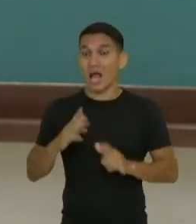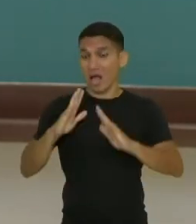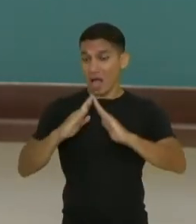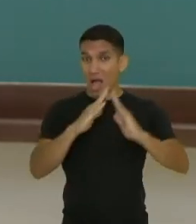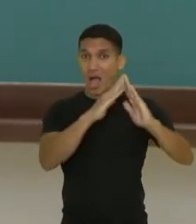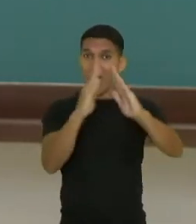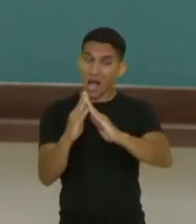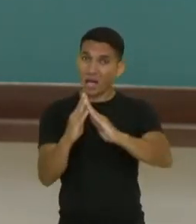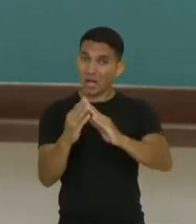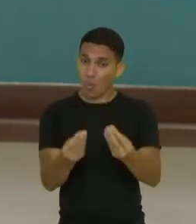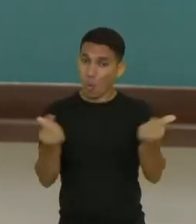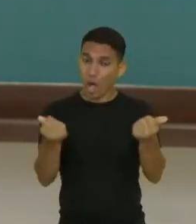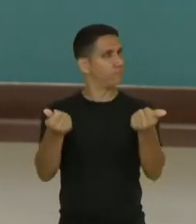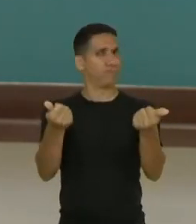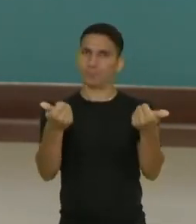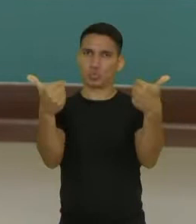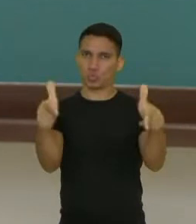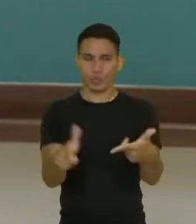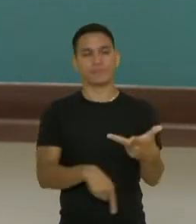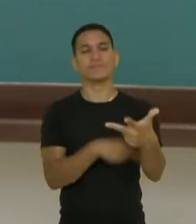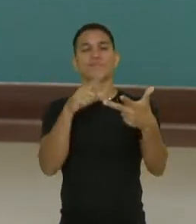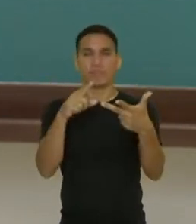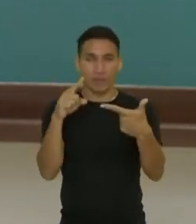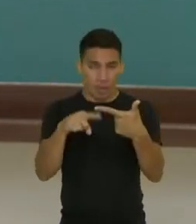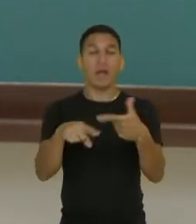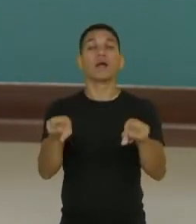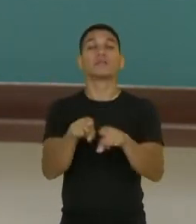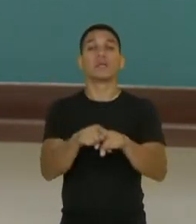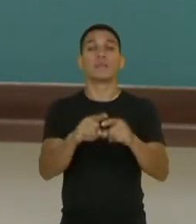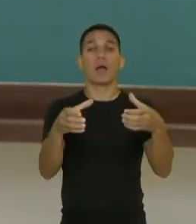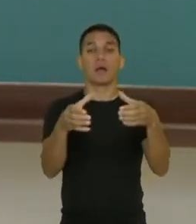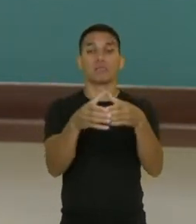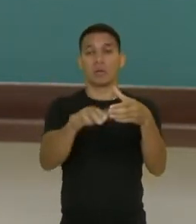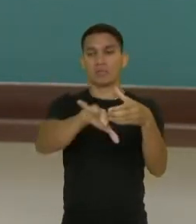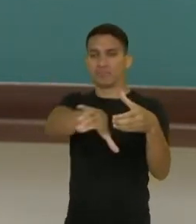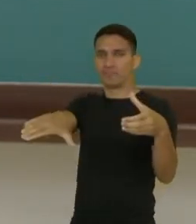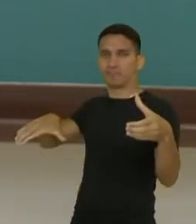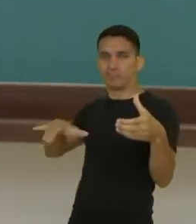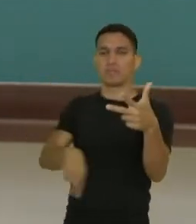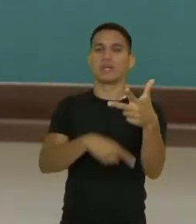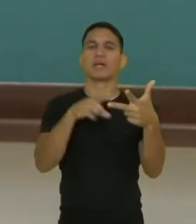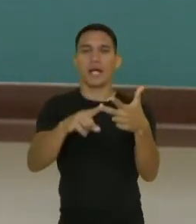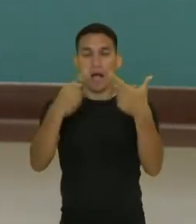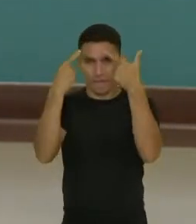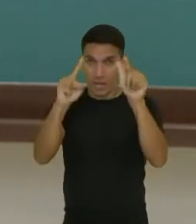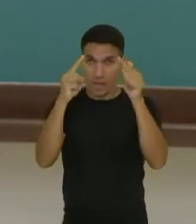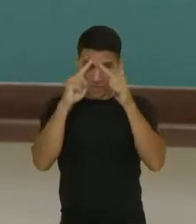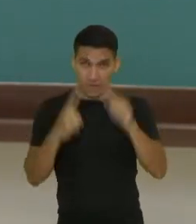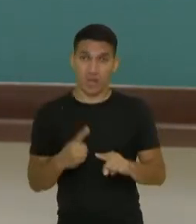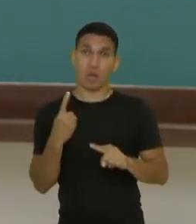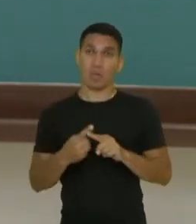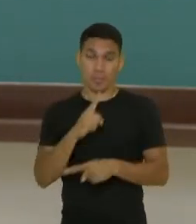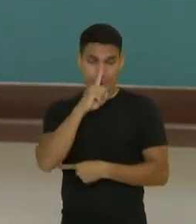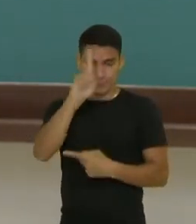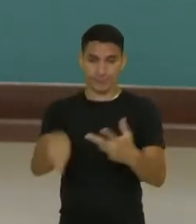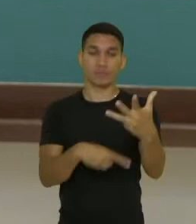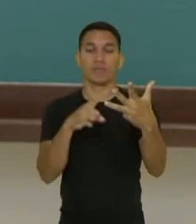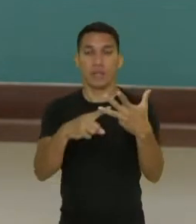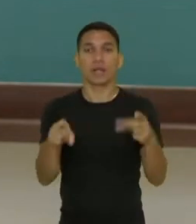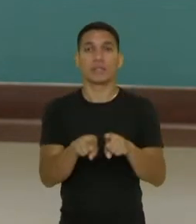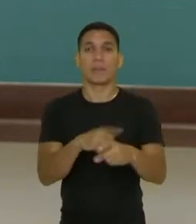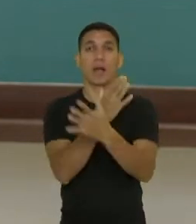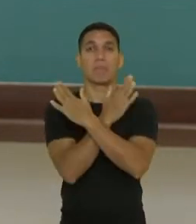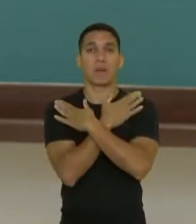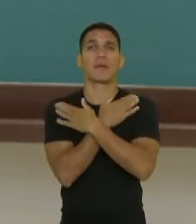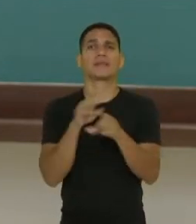tão apropriados, a segregação, em que as pessoas são excluídas, a violência pela alta criminalidade, o desemprego e a